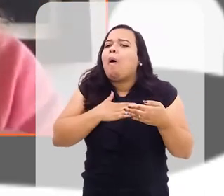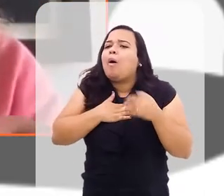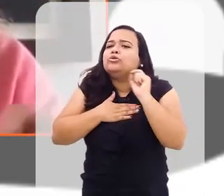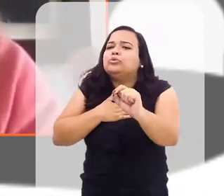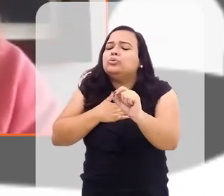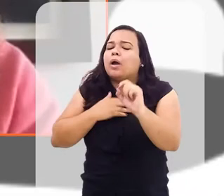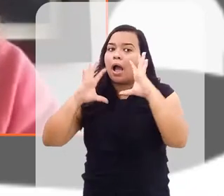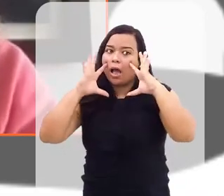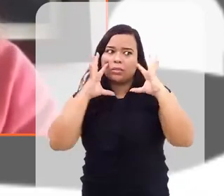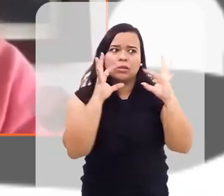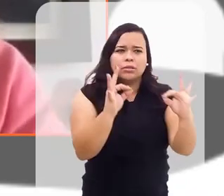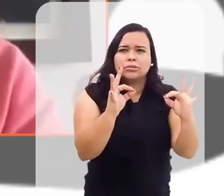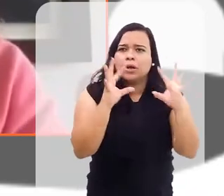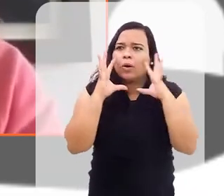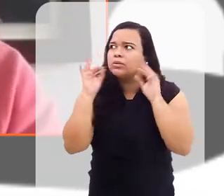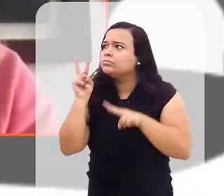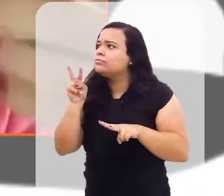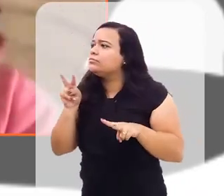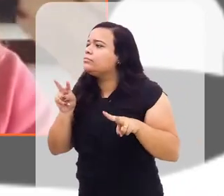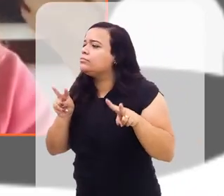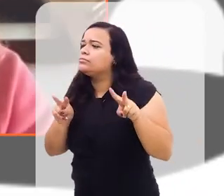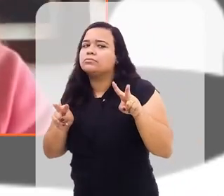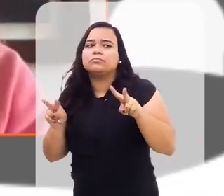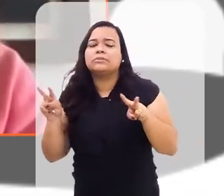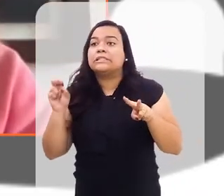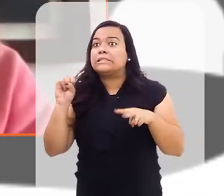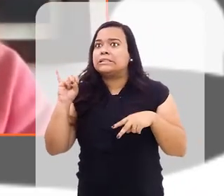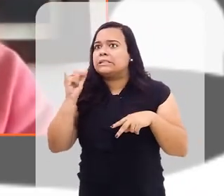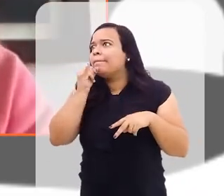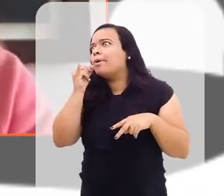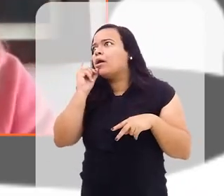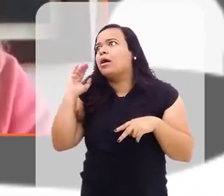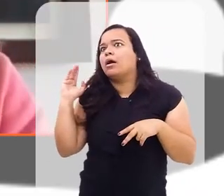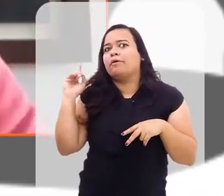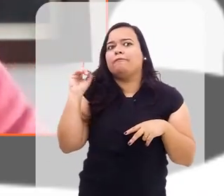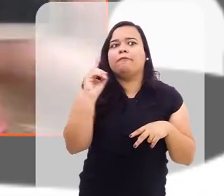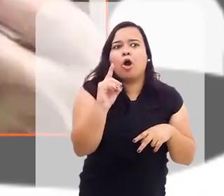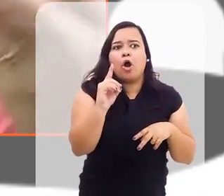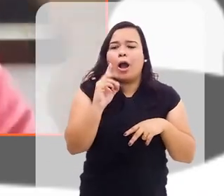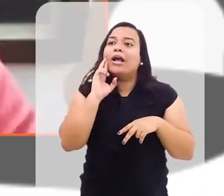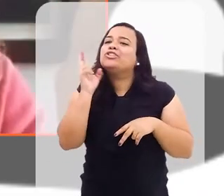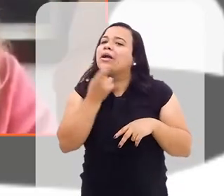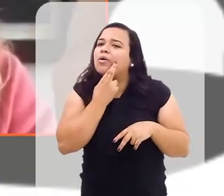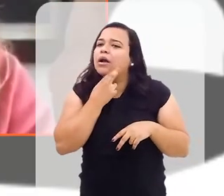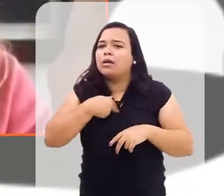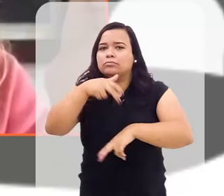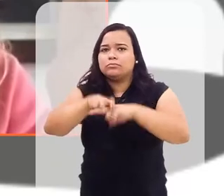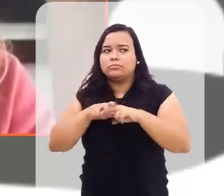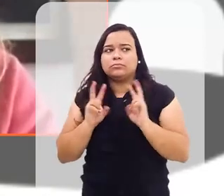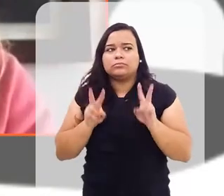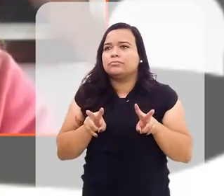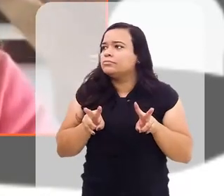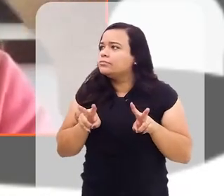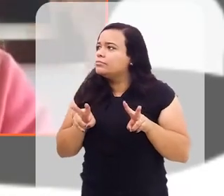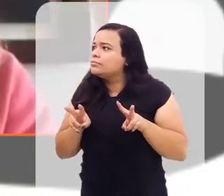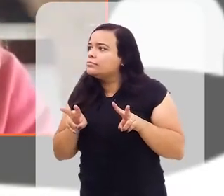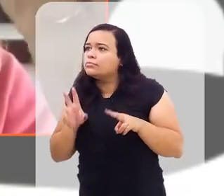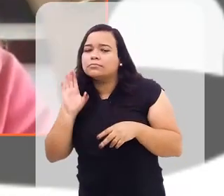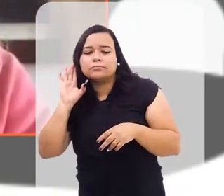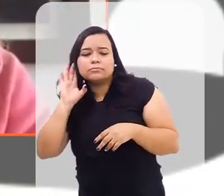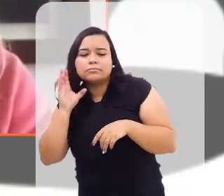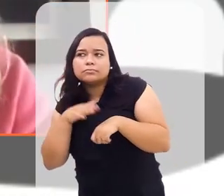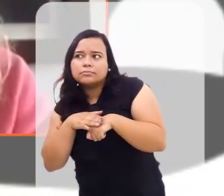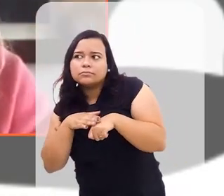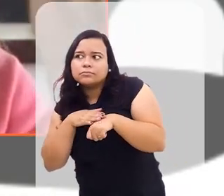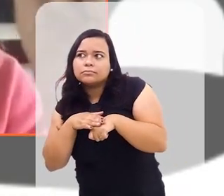atenção realmente ao meu redor. Então, se eu vou a um restaurante, eu presto atenção nas pessoas que estão ali, no tipo